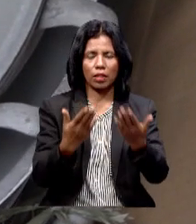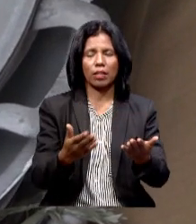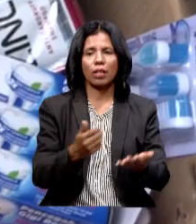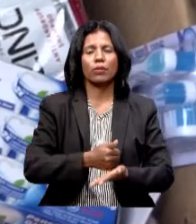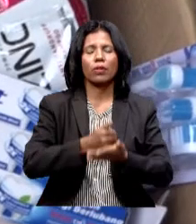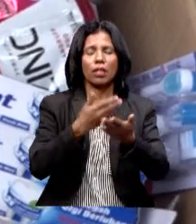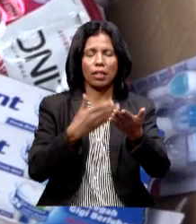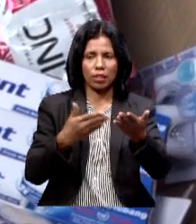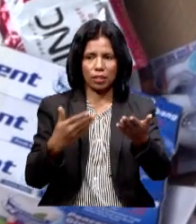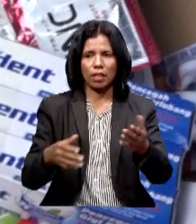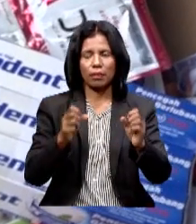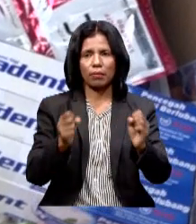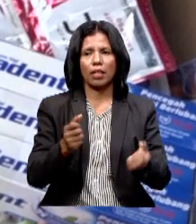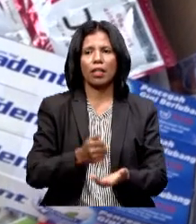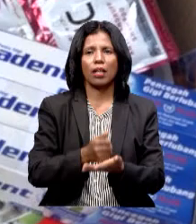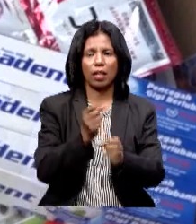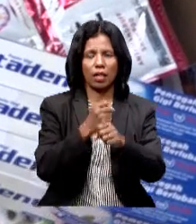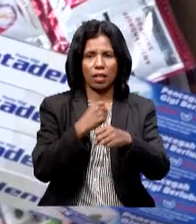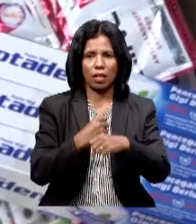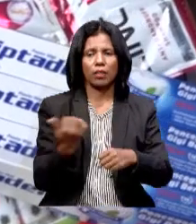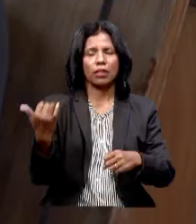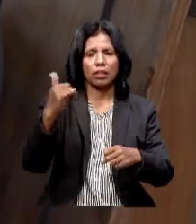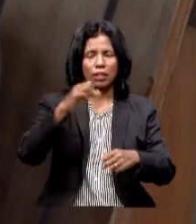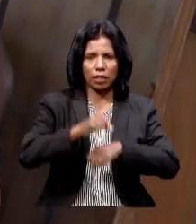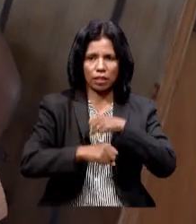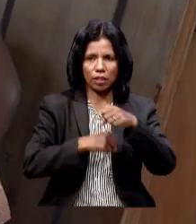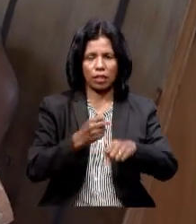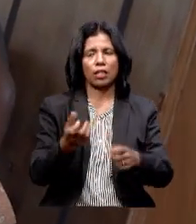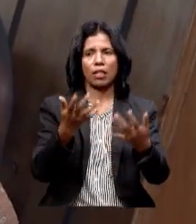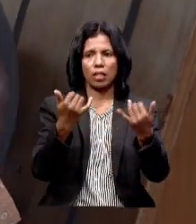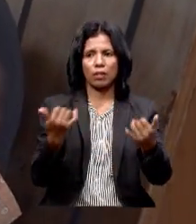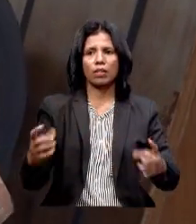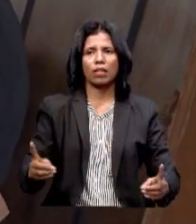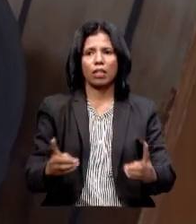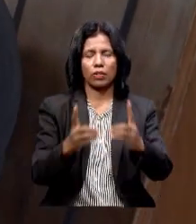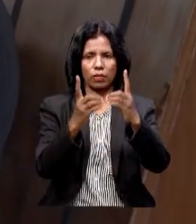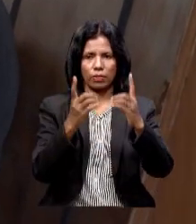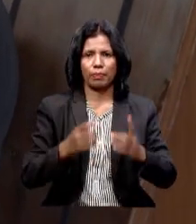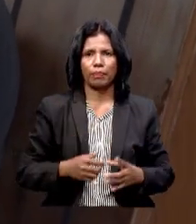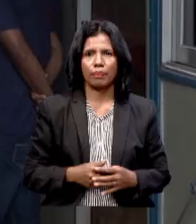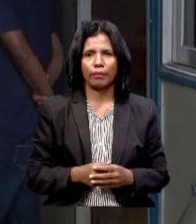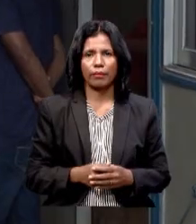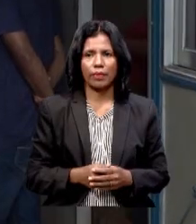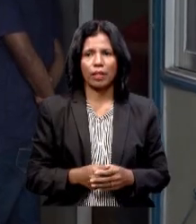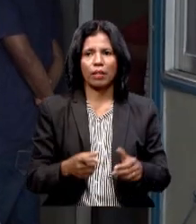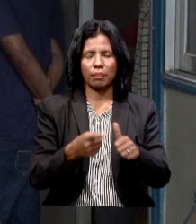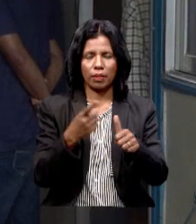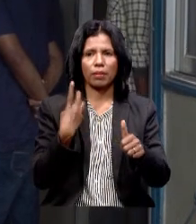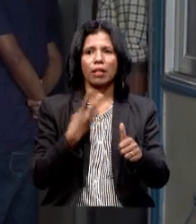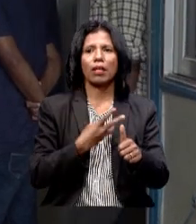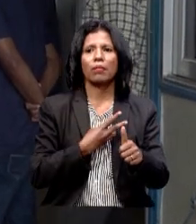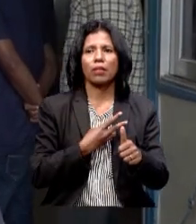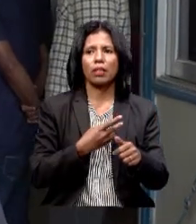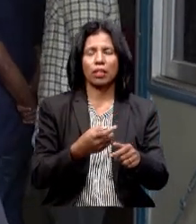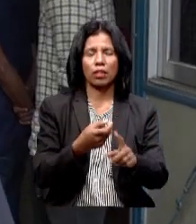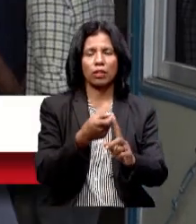cidade básico, tamo bele hakman ona sira ne sofrimento, nebe dadaune sira enfrenta ela. Primeiro, a mim, o seu